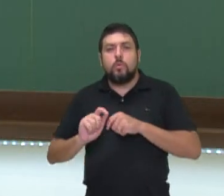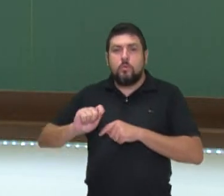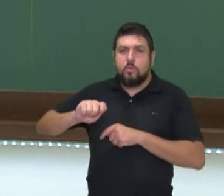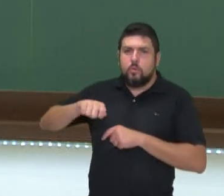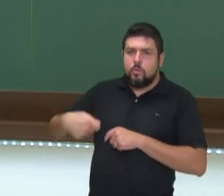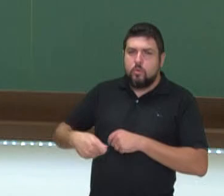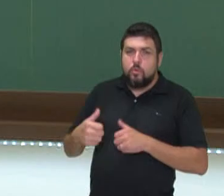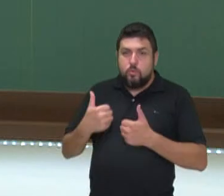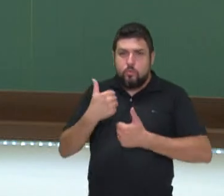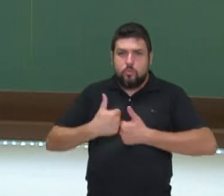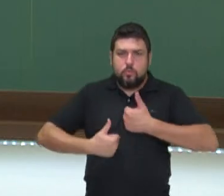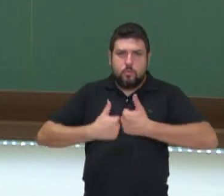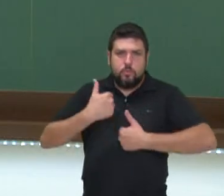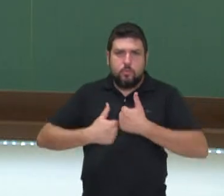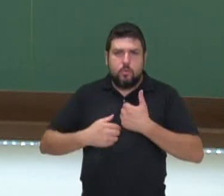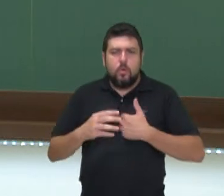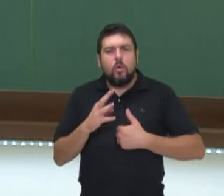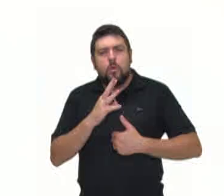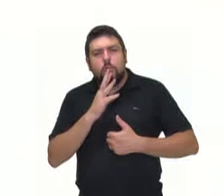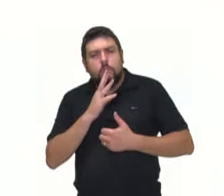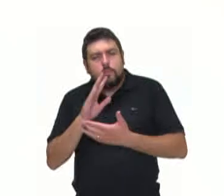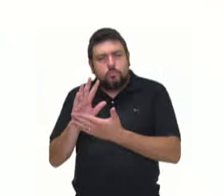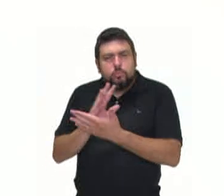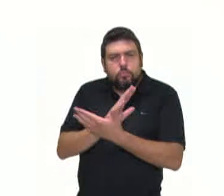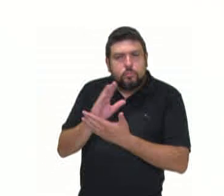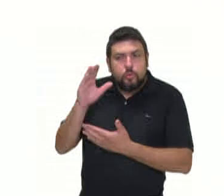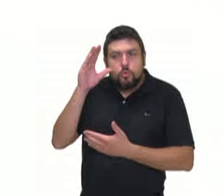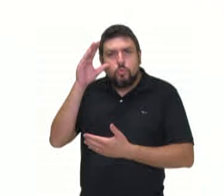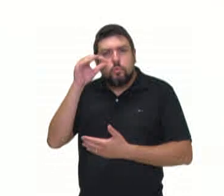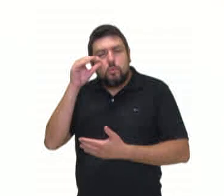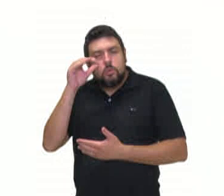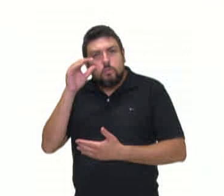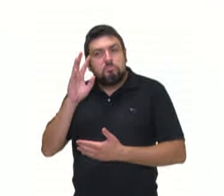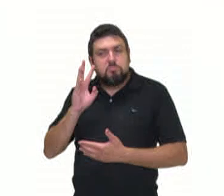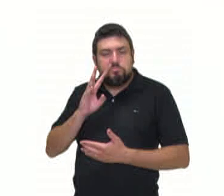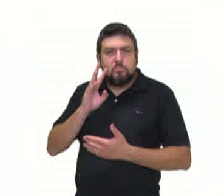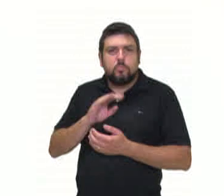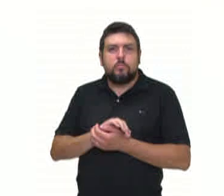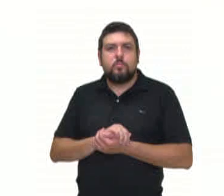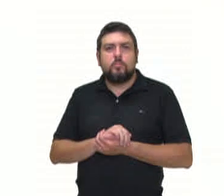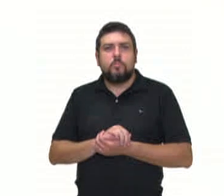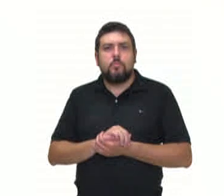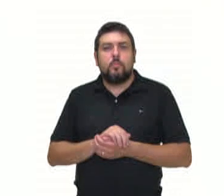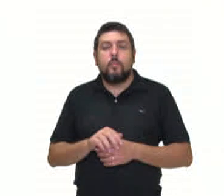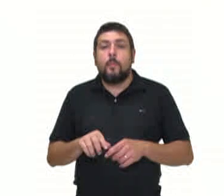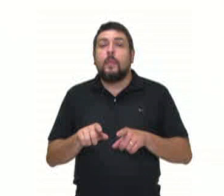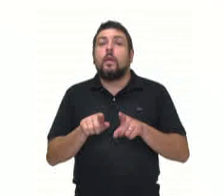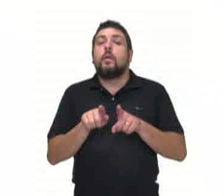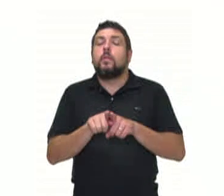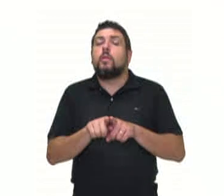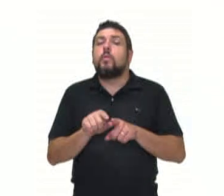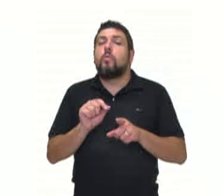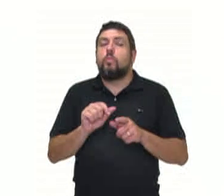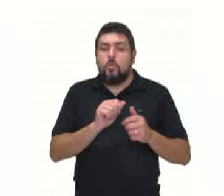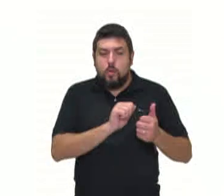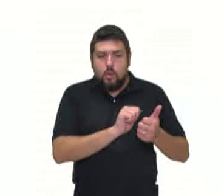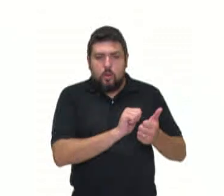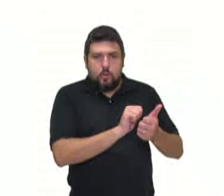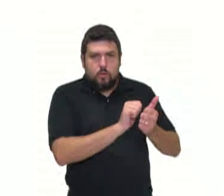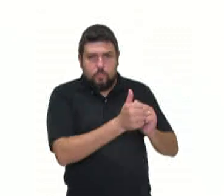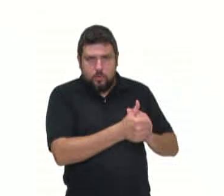algumas curiosidades, né? E compreender as interfaces estabelecidas entre o esporte,